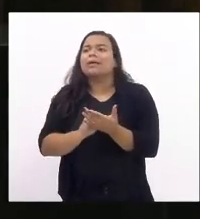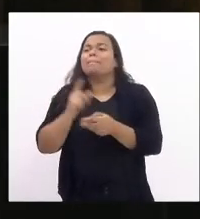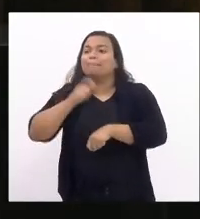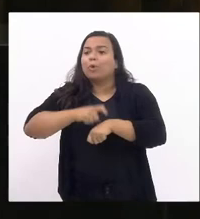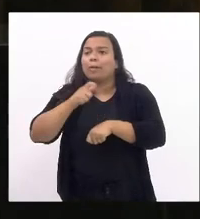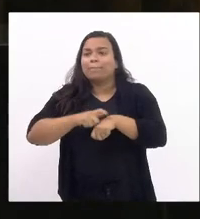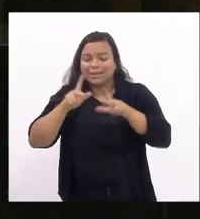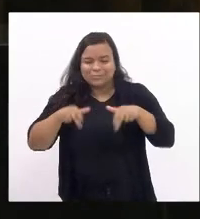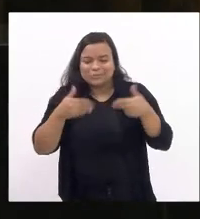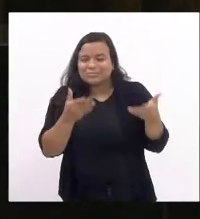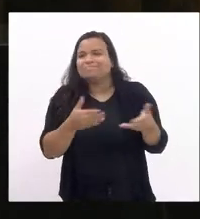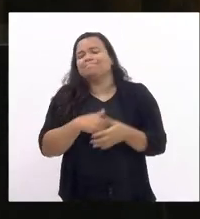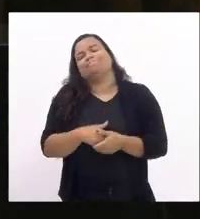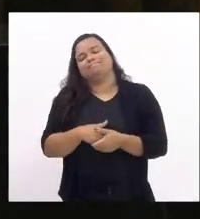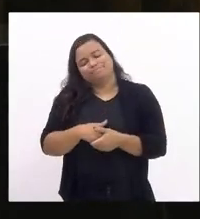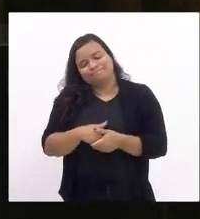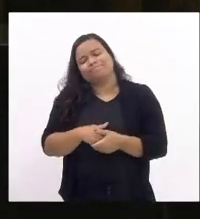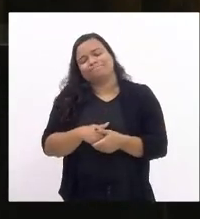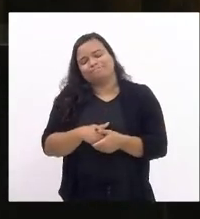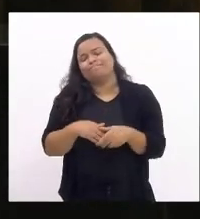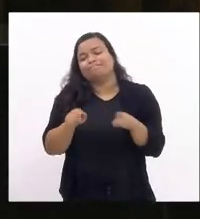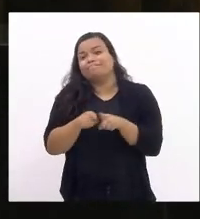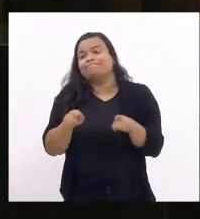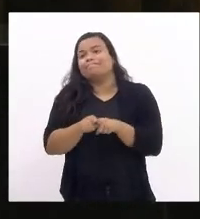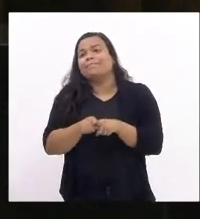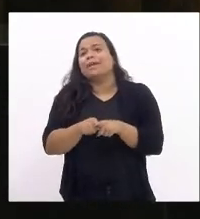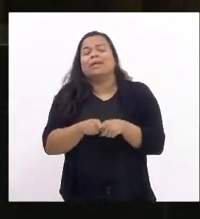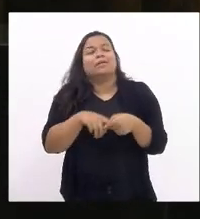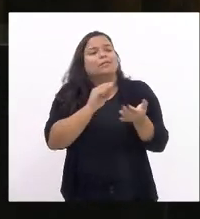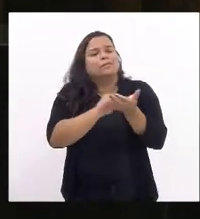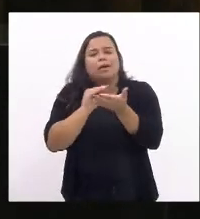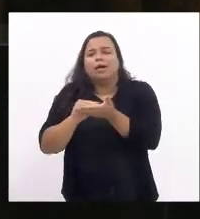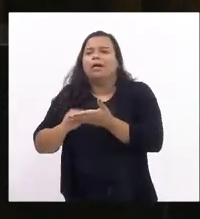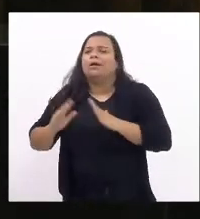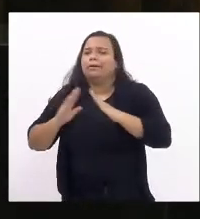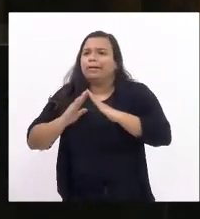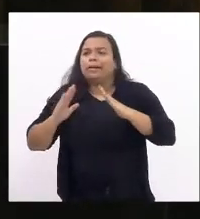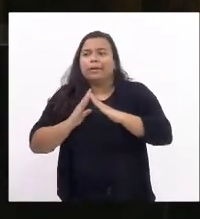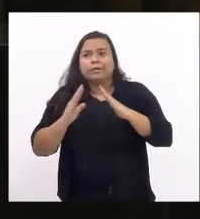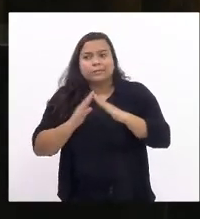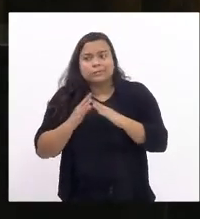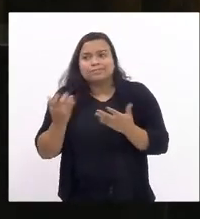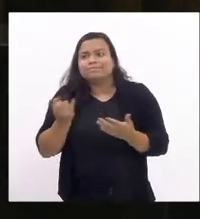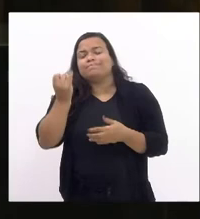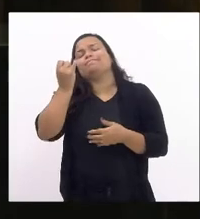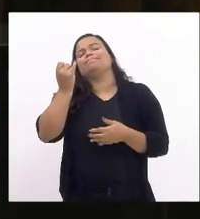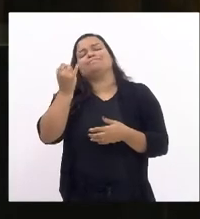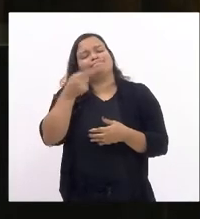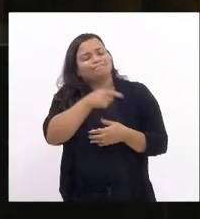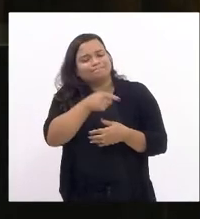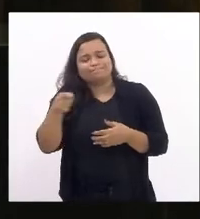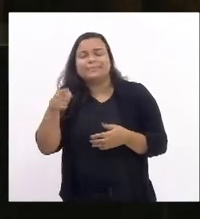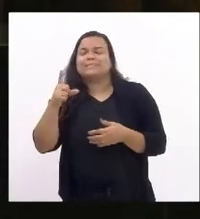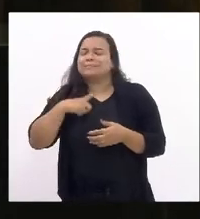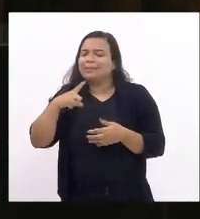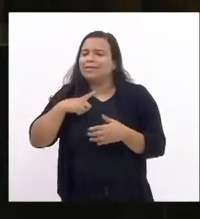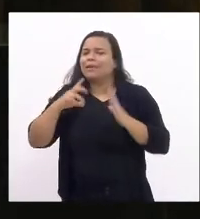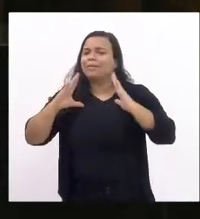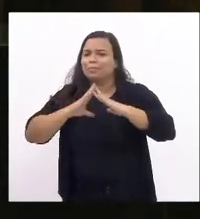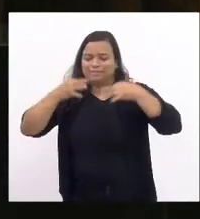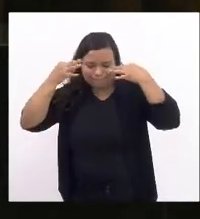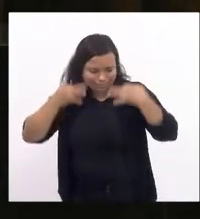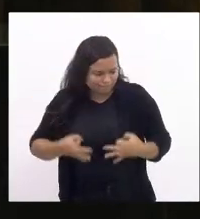esse. O déficit habitacional é uma realidade, então a moradia digna é algo que todos